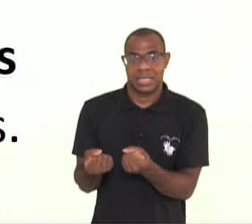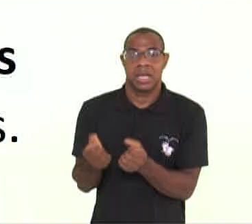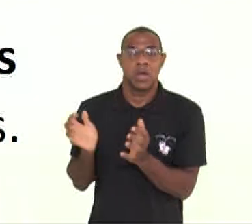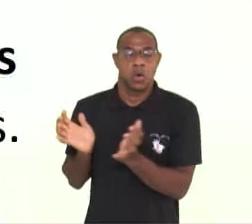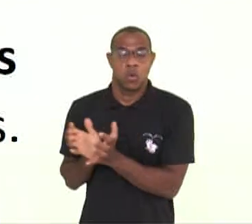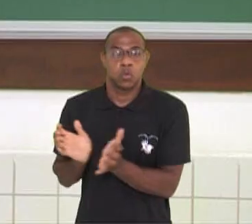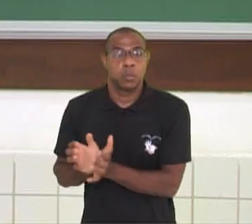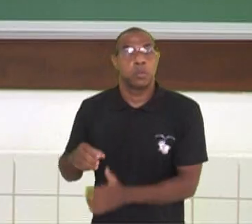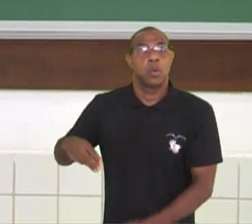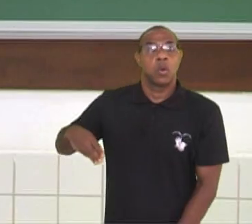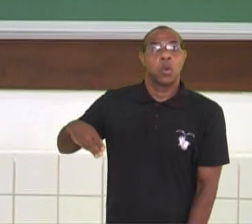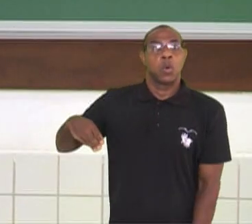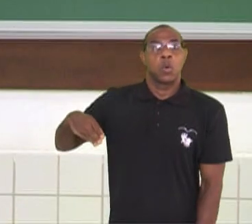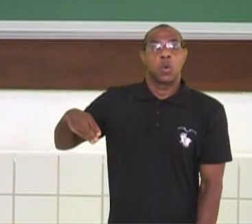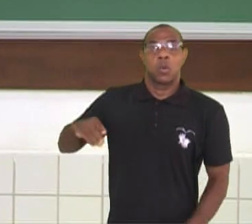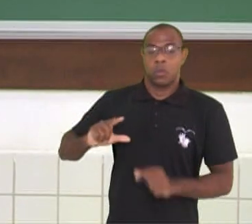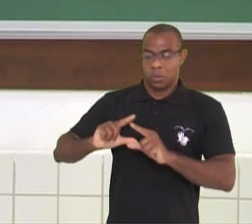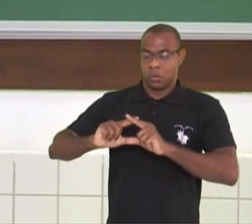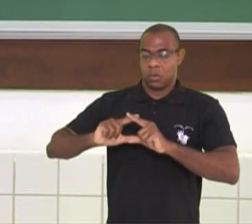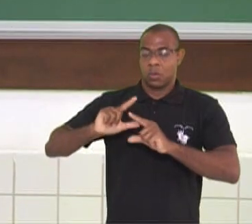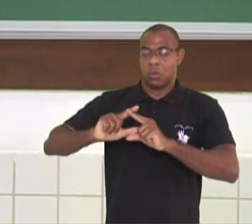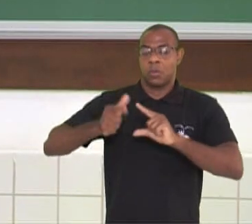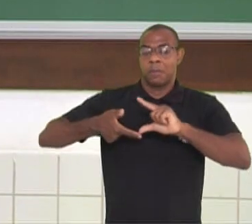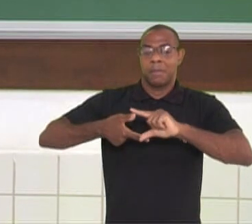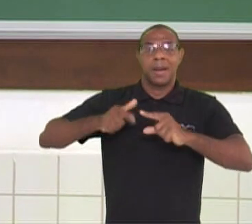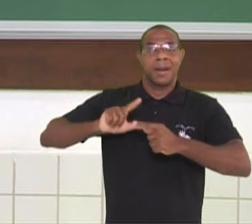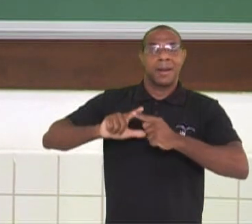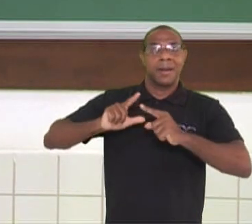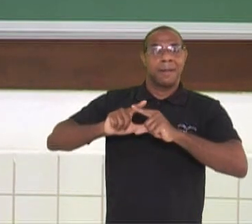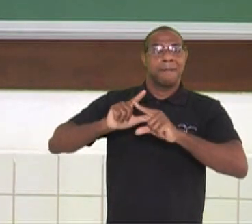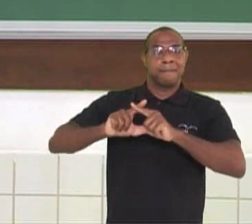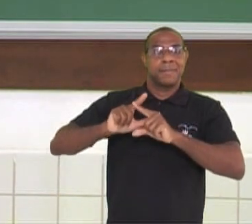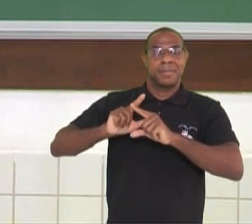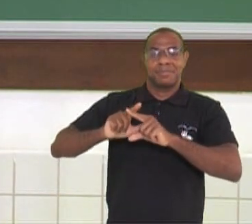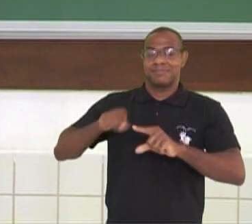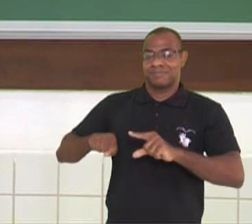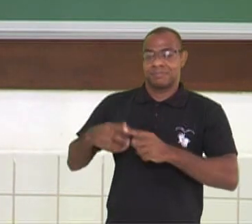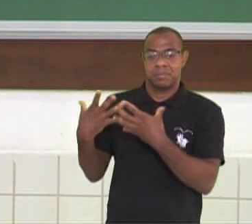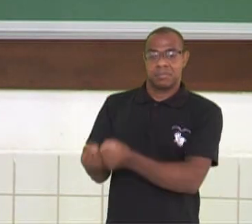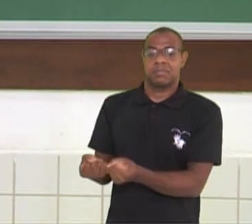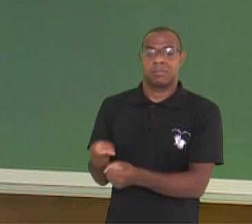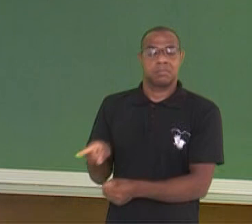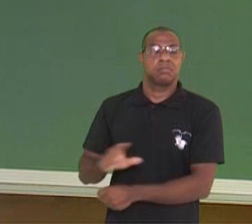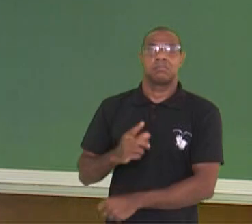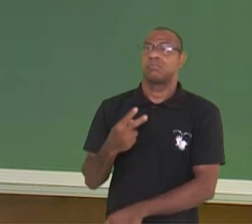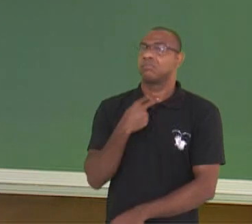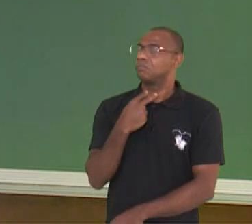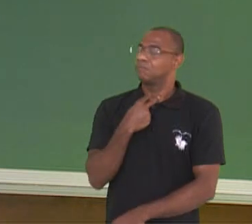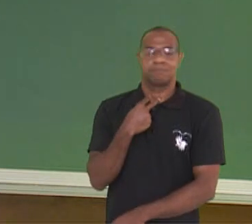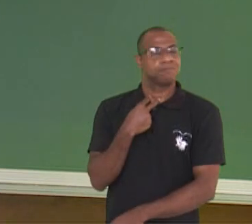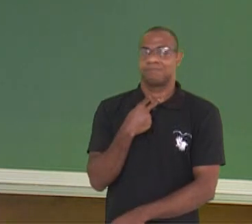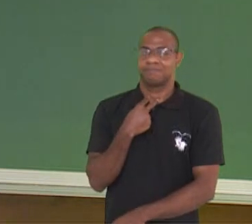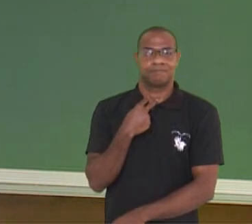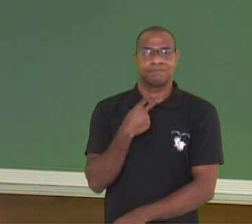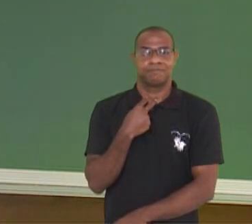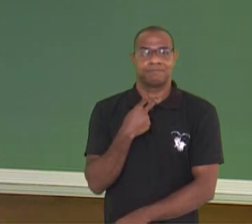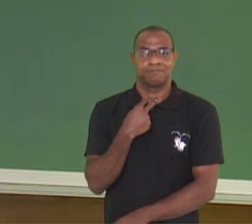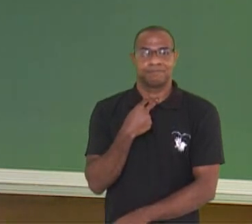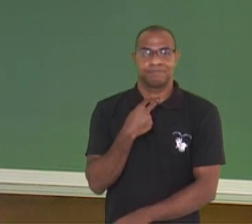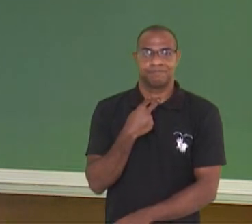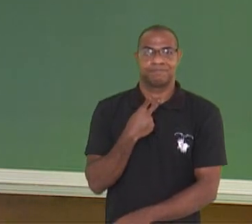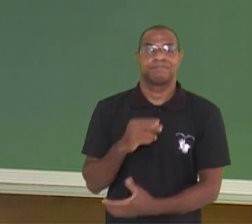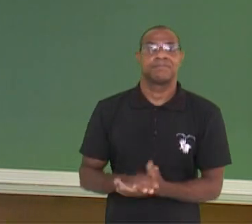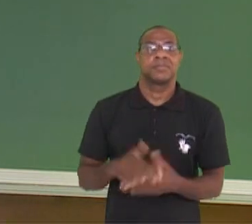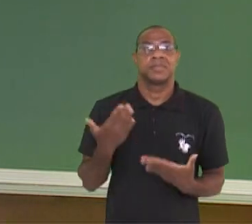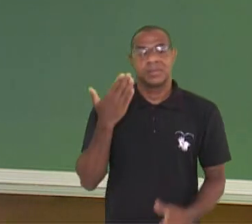da maçonaria presentes, para membros da maçonaria. Não poderia mais. Dom Pedro II não autorizou essa ordem. Lembra